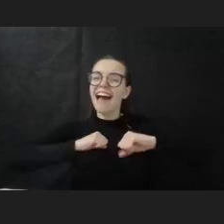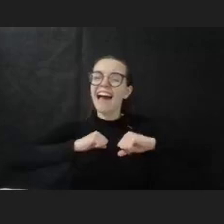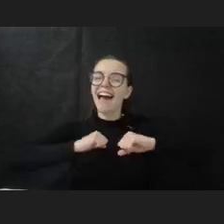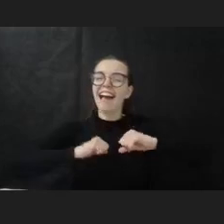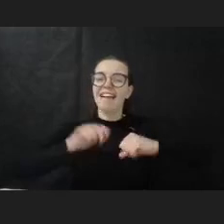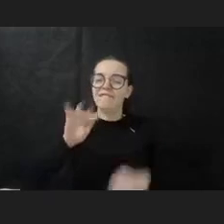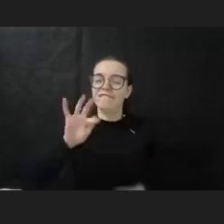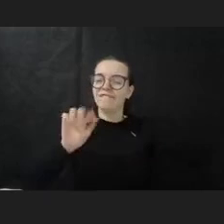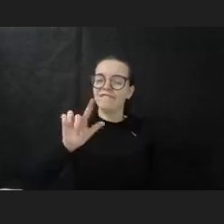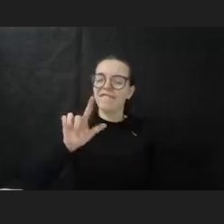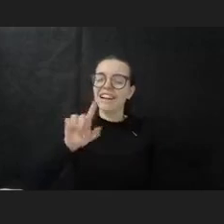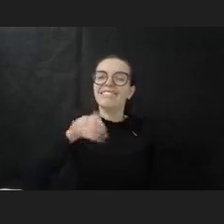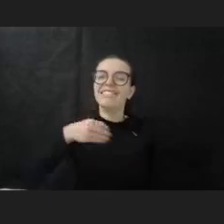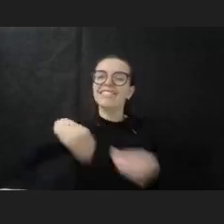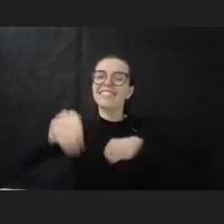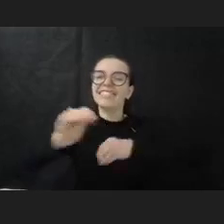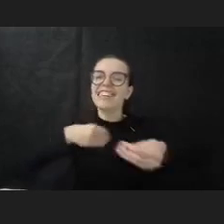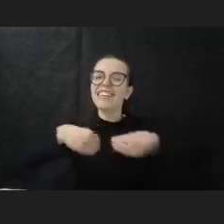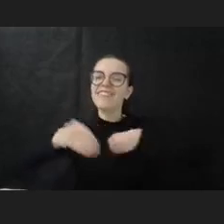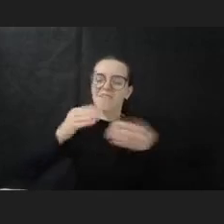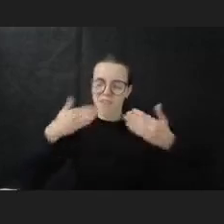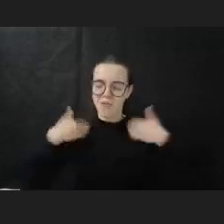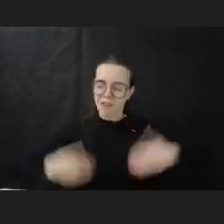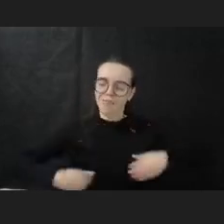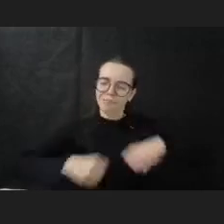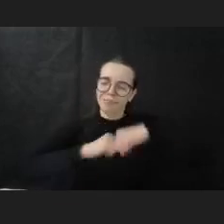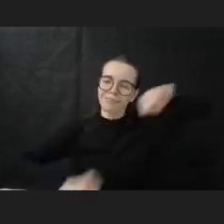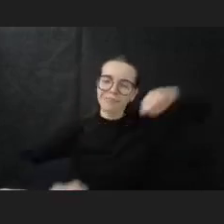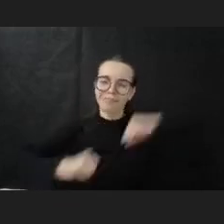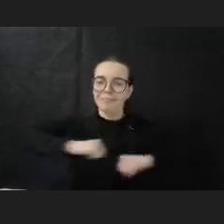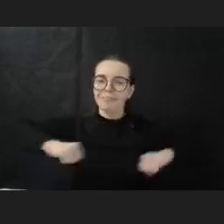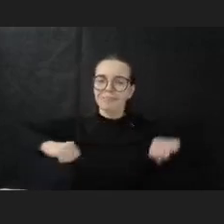e articulações de realizar movimentos